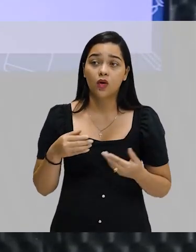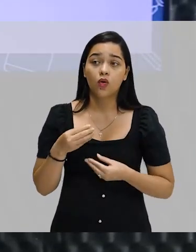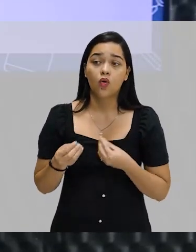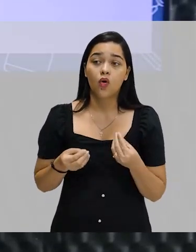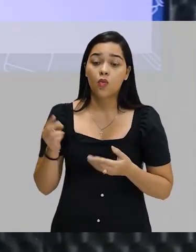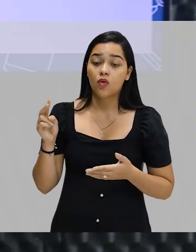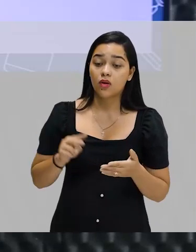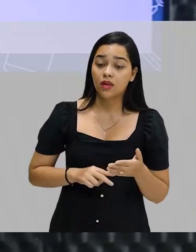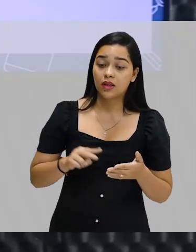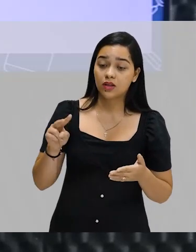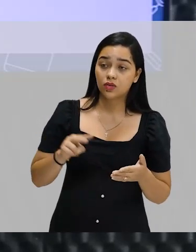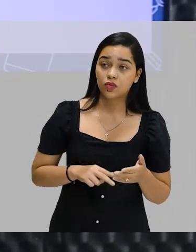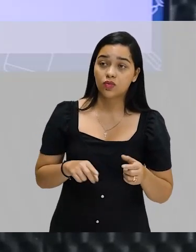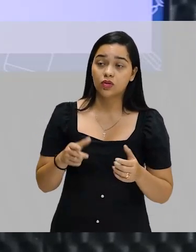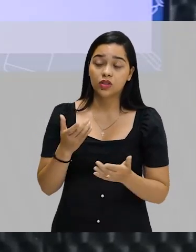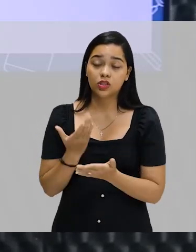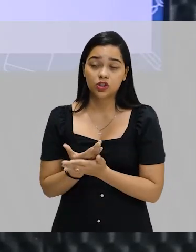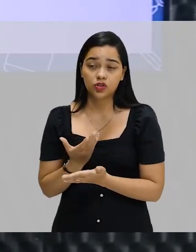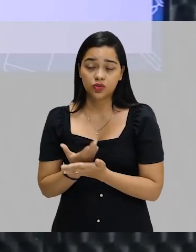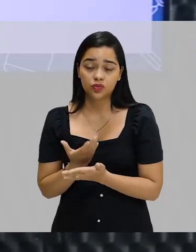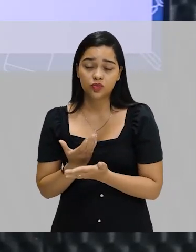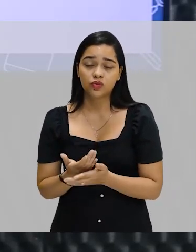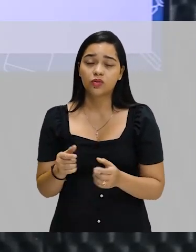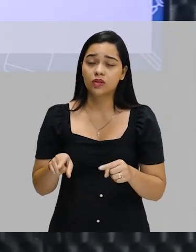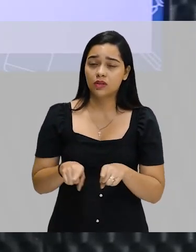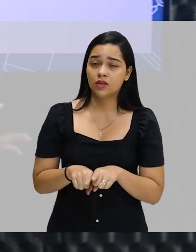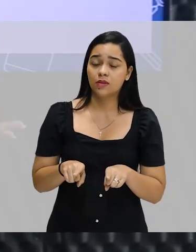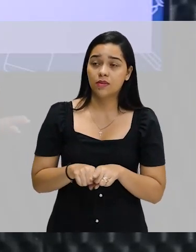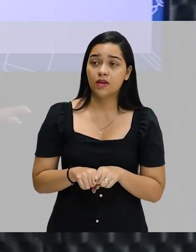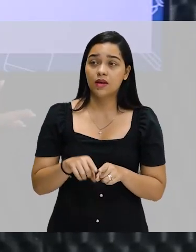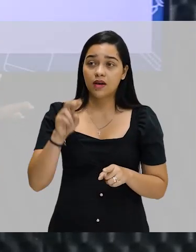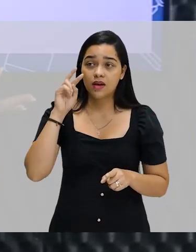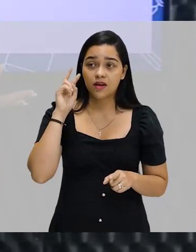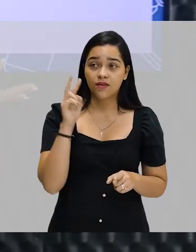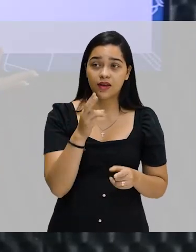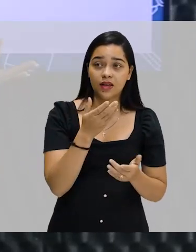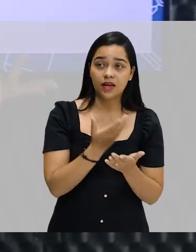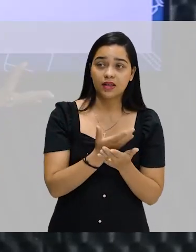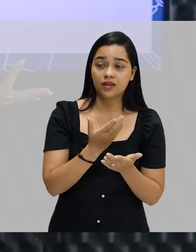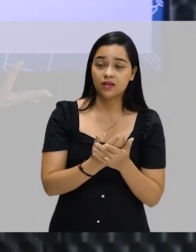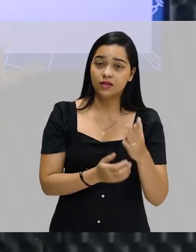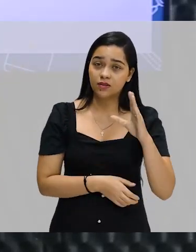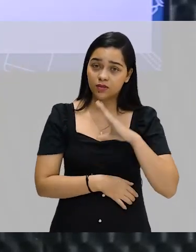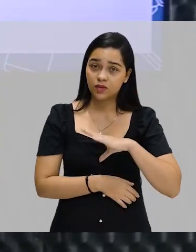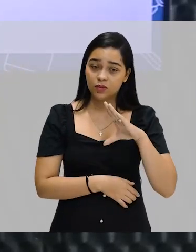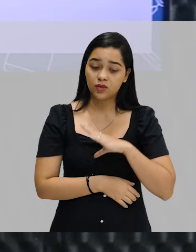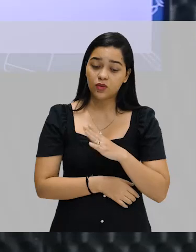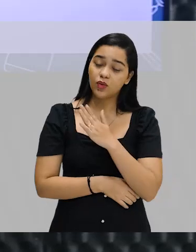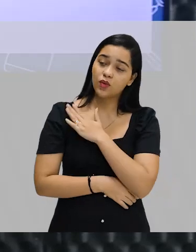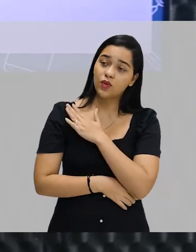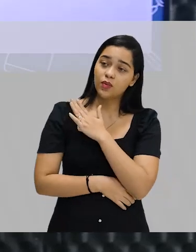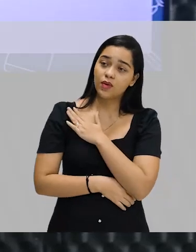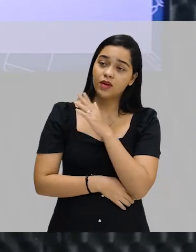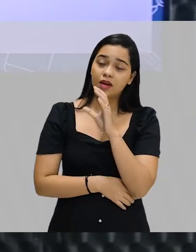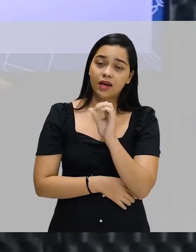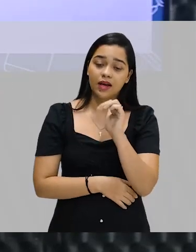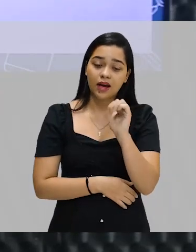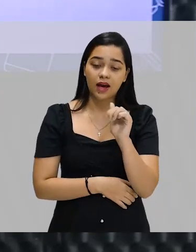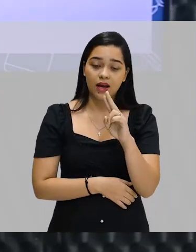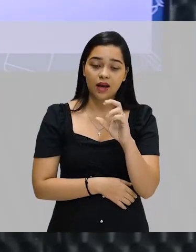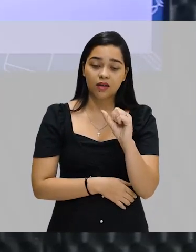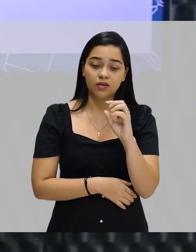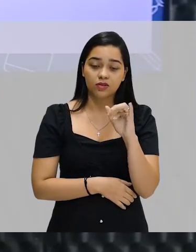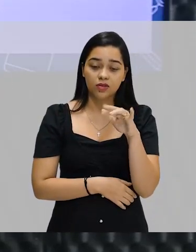com leitura, estudo e, claro, assistindo às aulas de língua portuguesa comigo, a Cacau